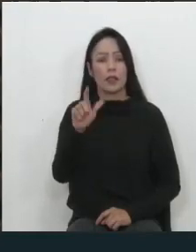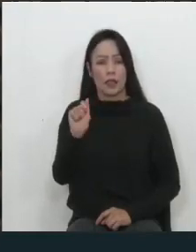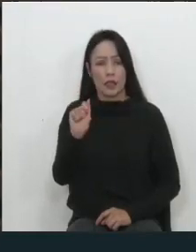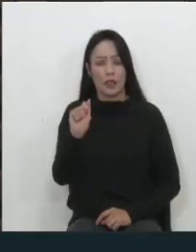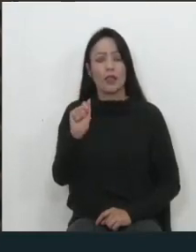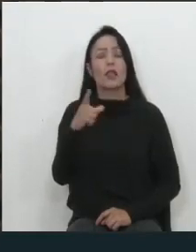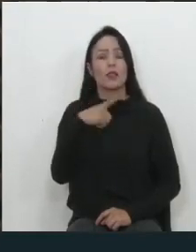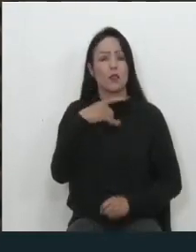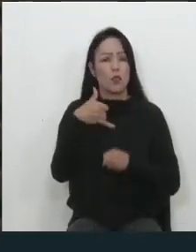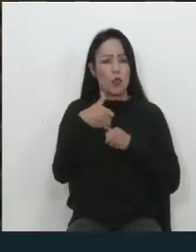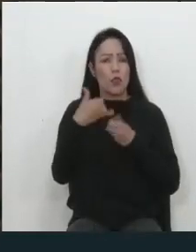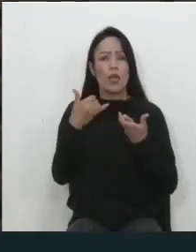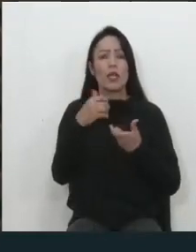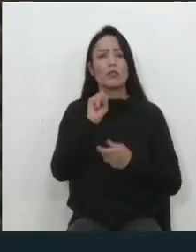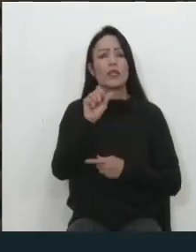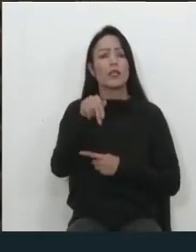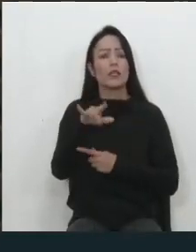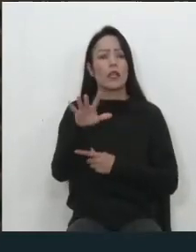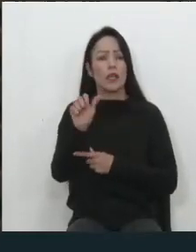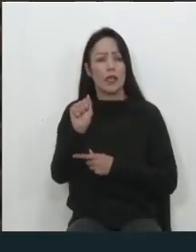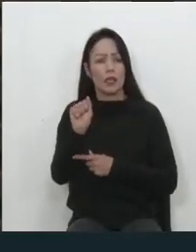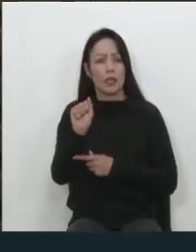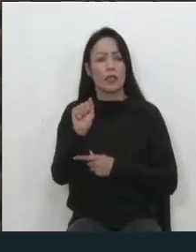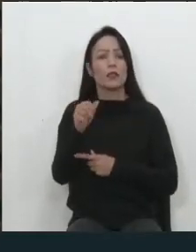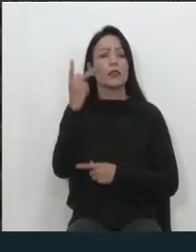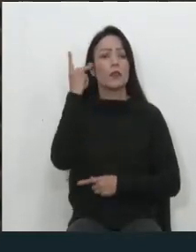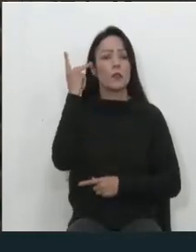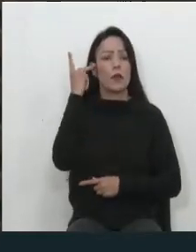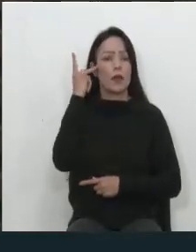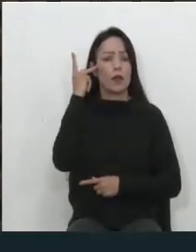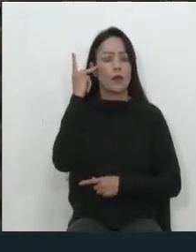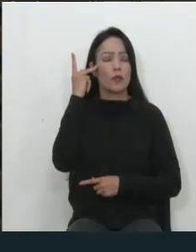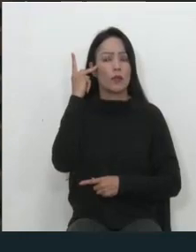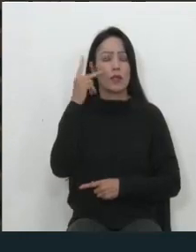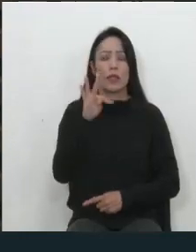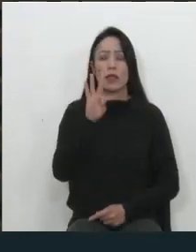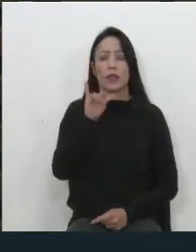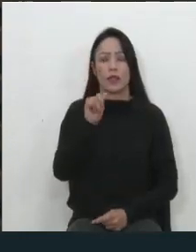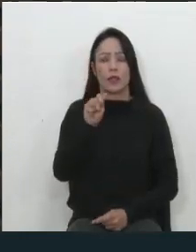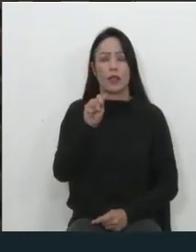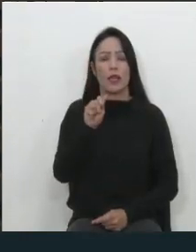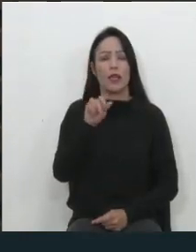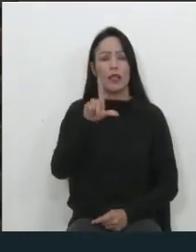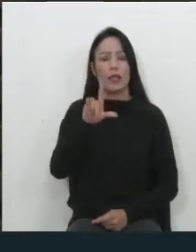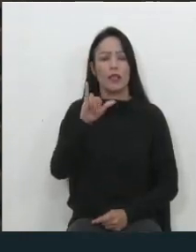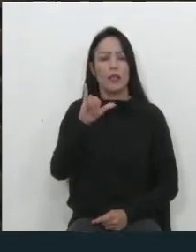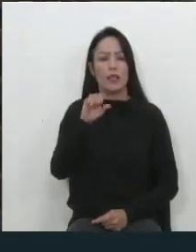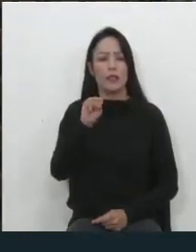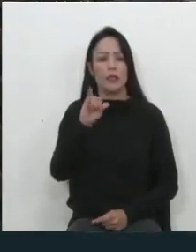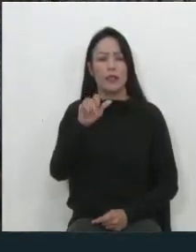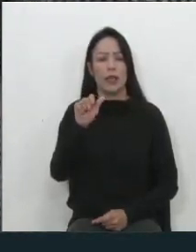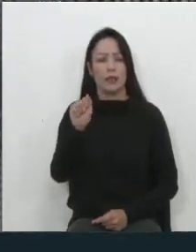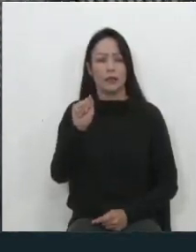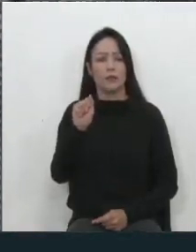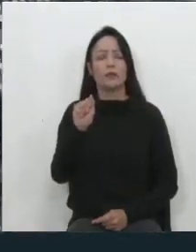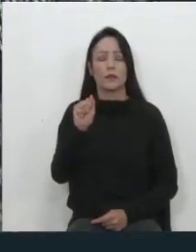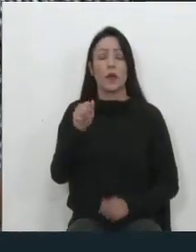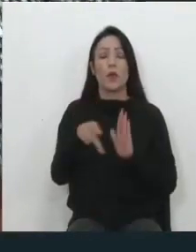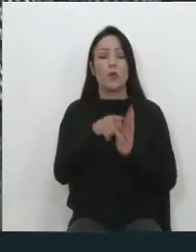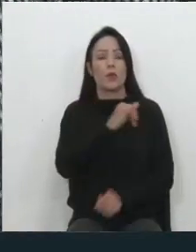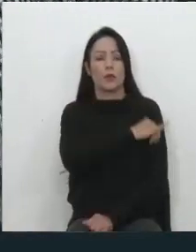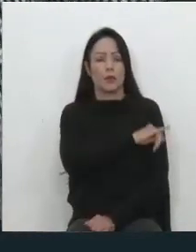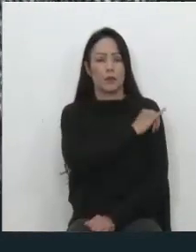a Sâmia Bonfim, do PSOL São Paulo, e a Thalízia Petrone, do PSOL do Rio de